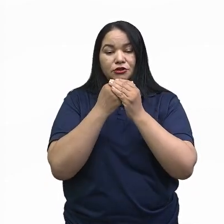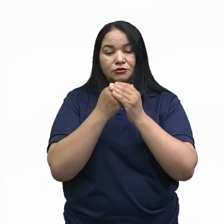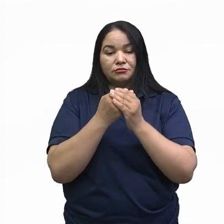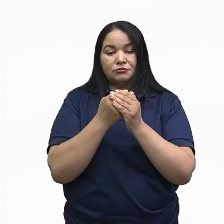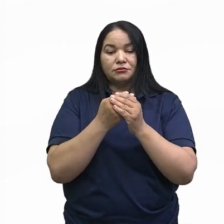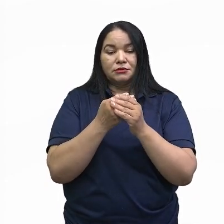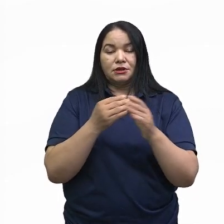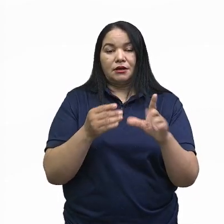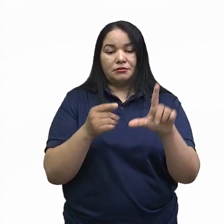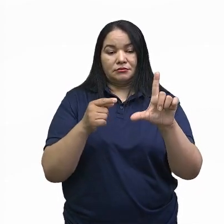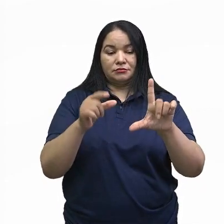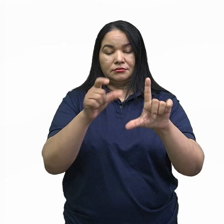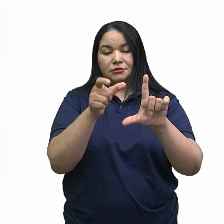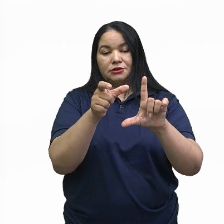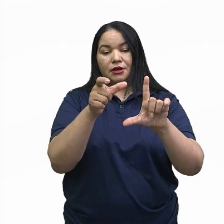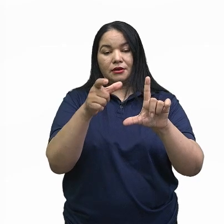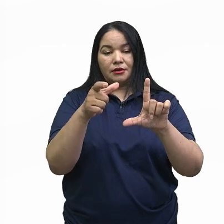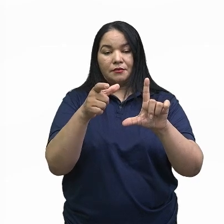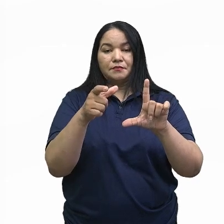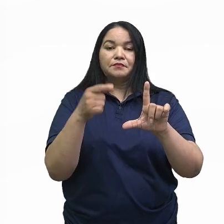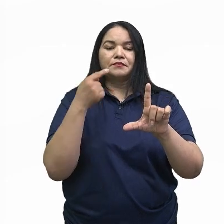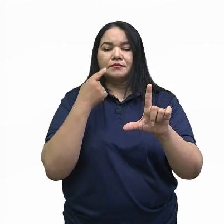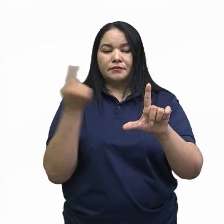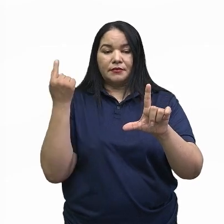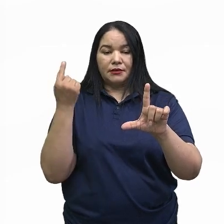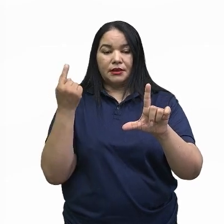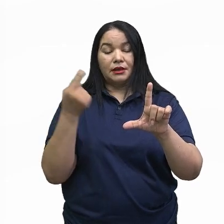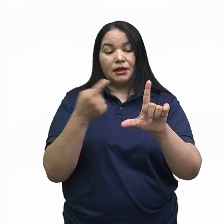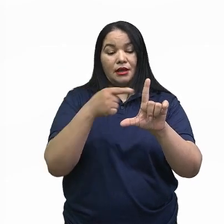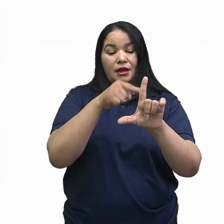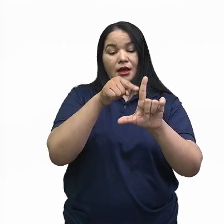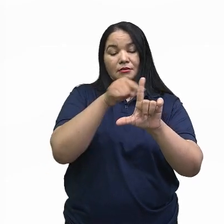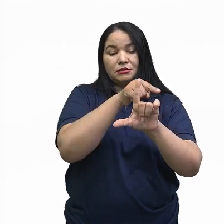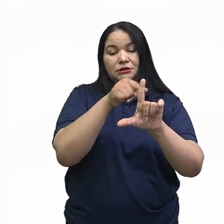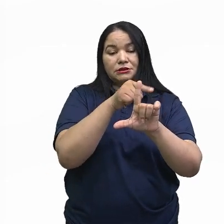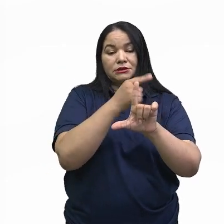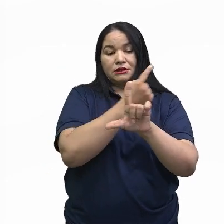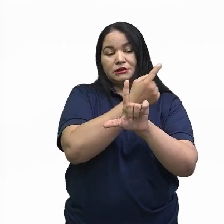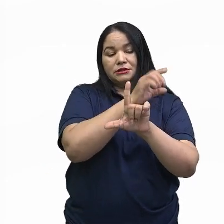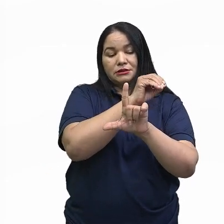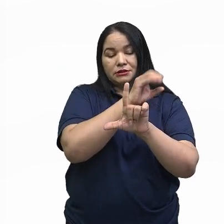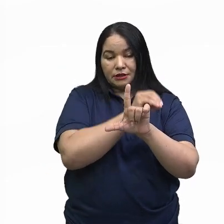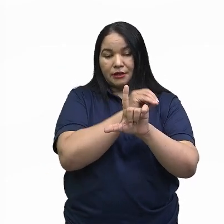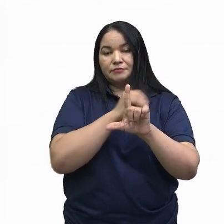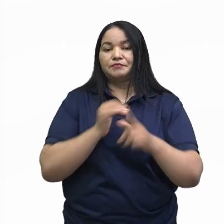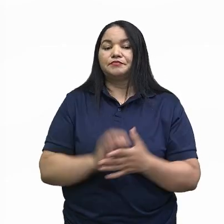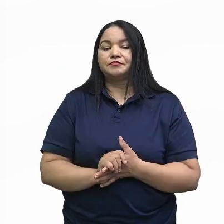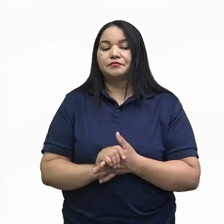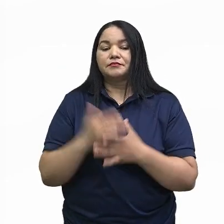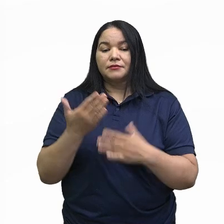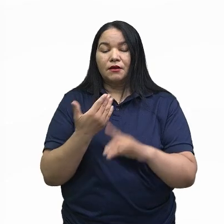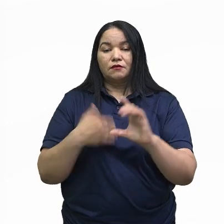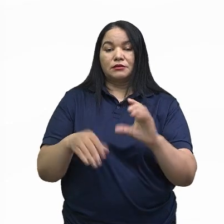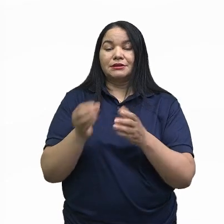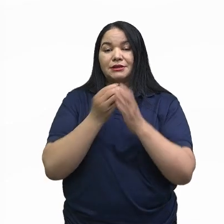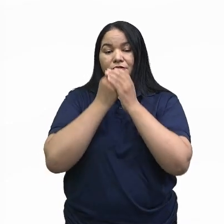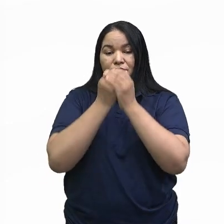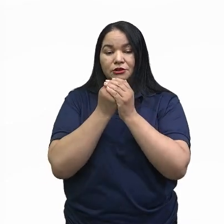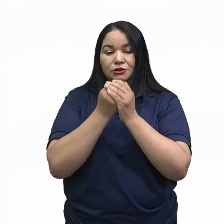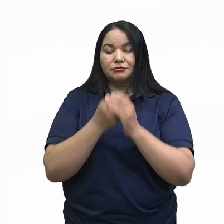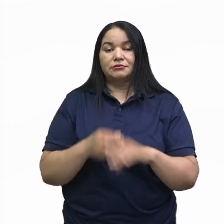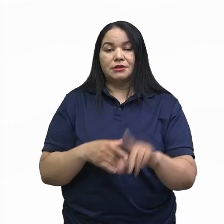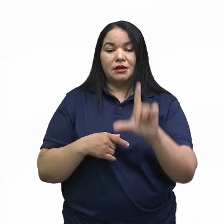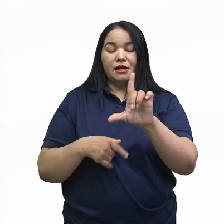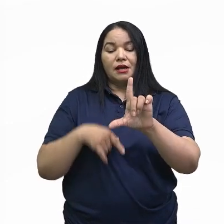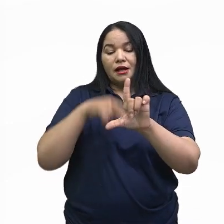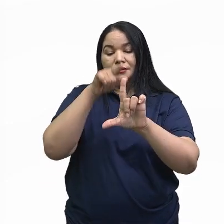eu coloquei ali, assim, a massa de 100, na porcentagem, melhor dizendo, de 100, né? Então, o sanduíche inteiro, nós temos